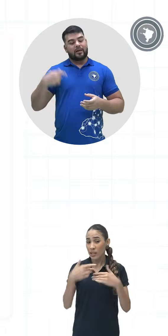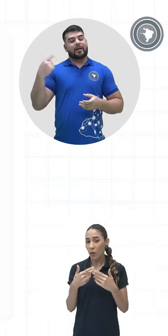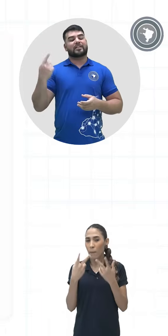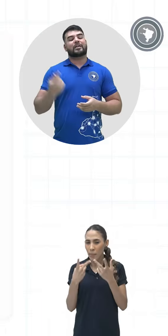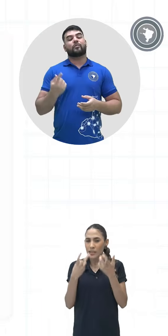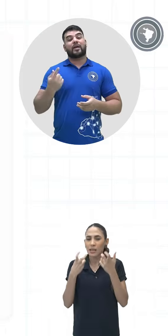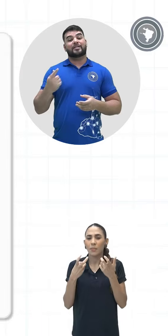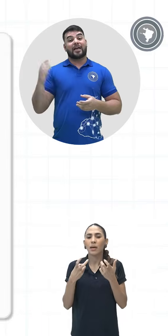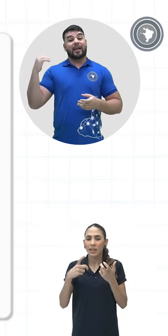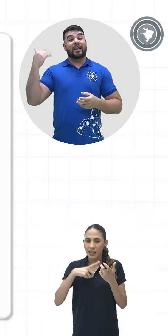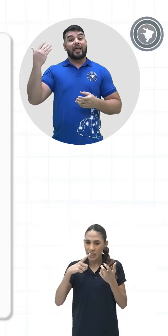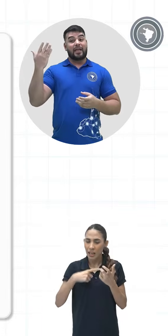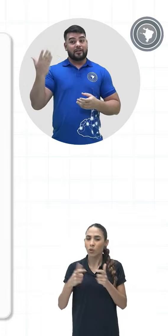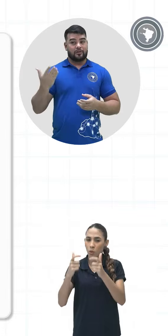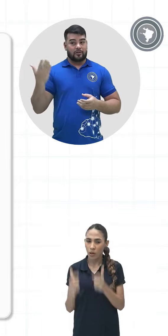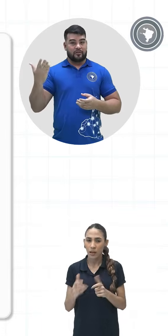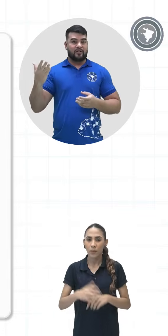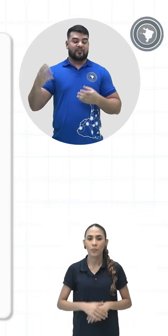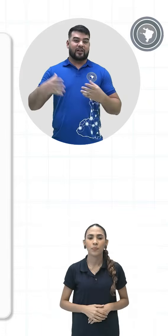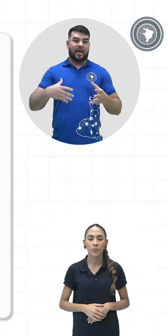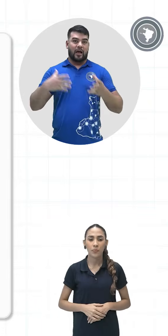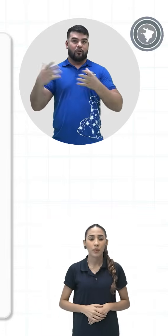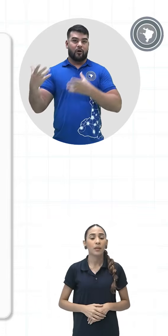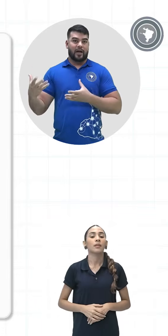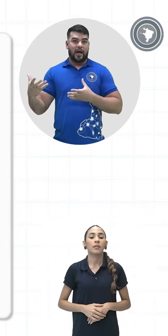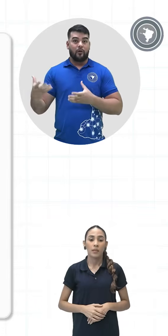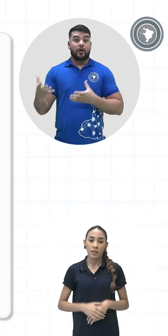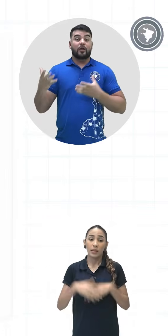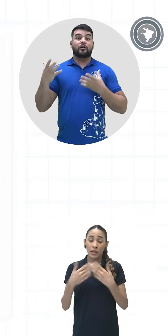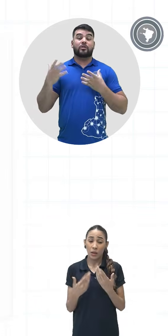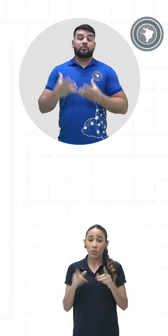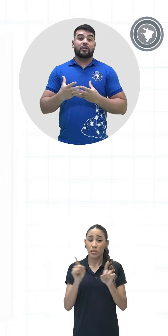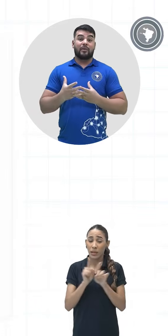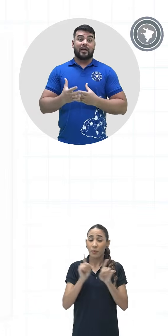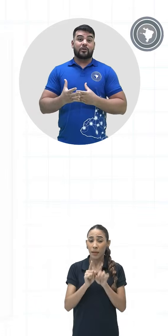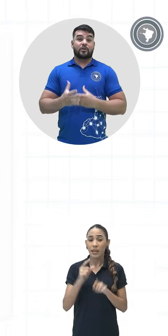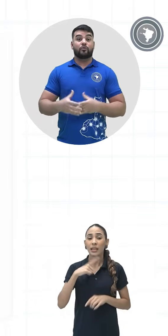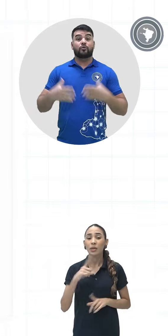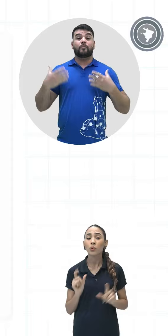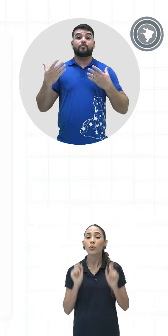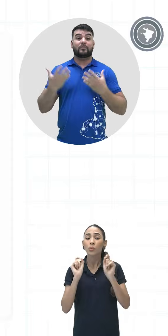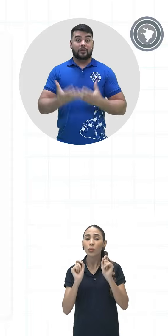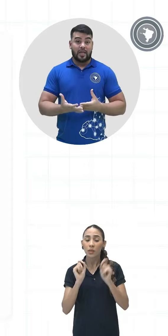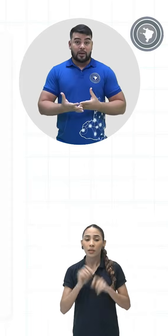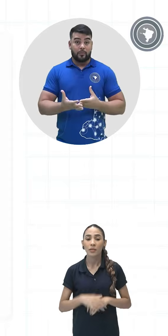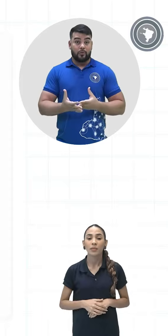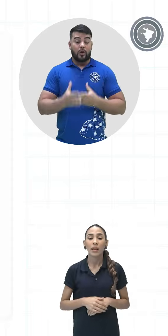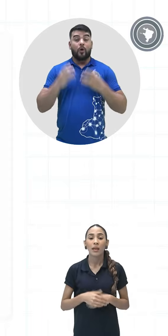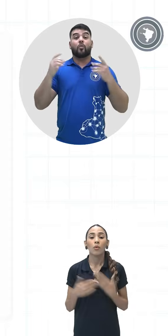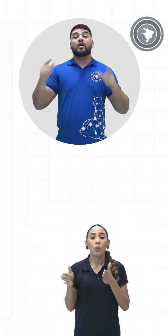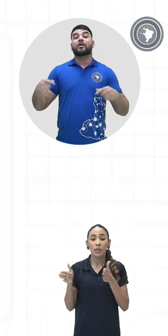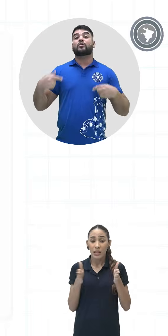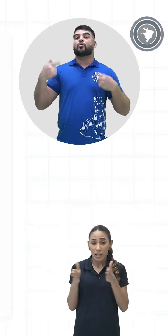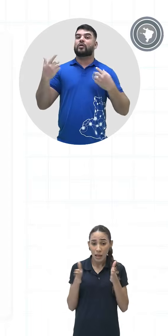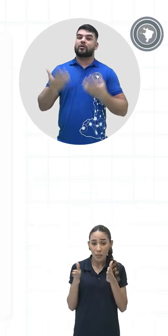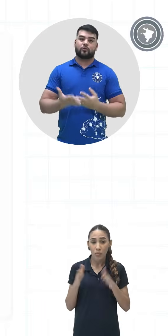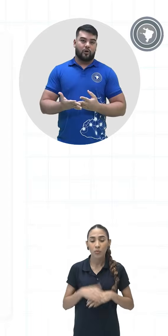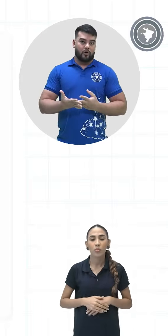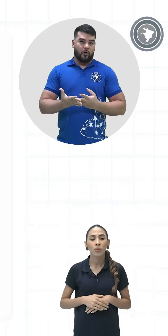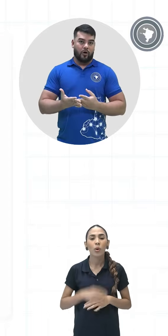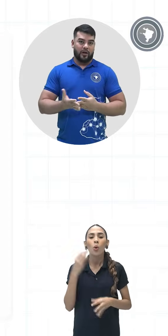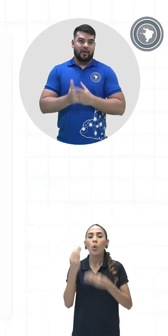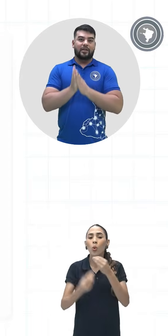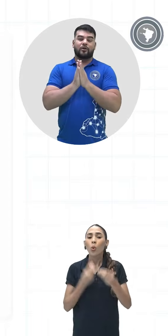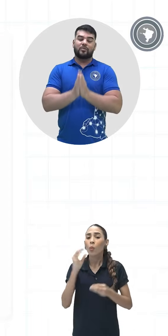espaço. Na sequência, além de verificar o local, nós temos também a questão do tempo. Quando